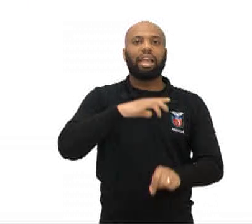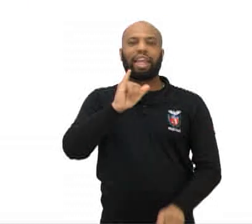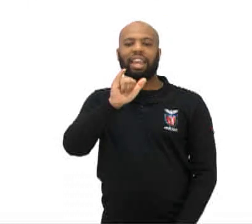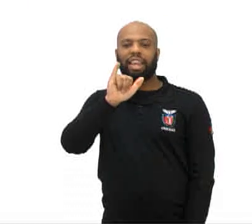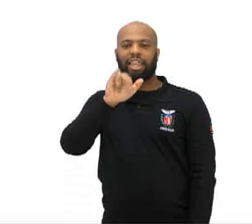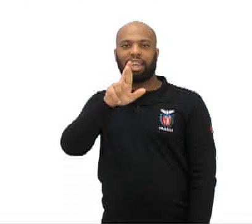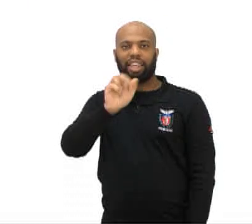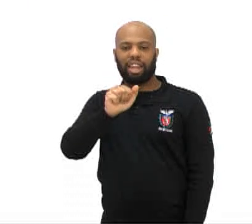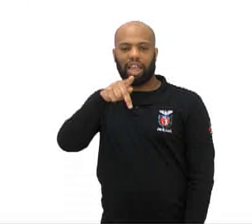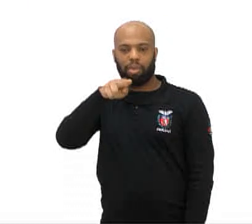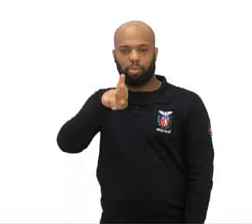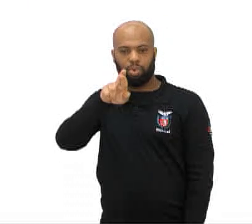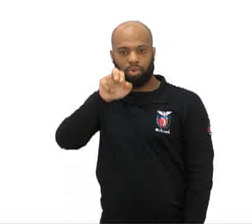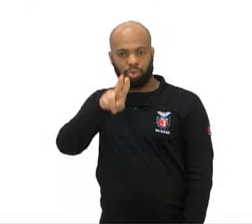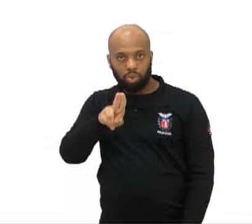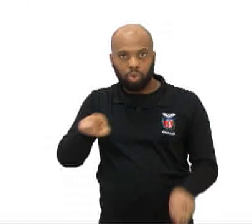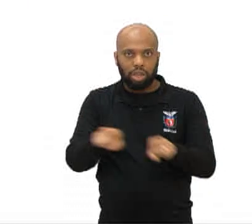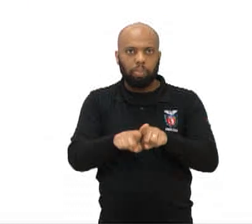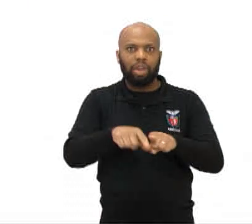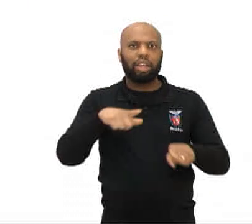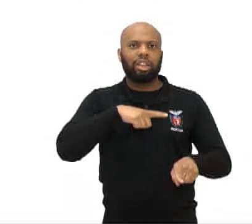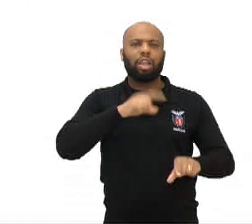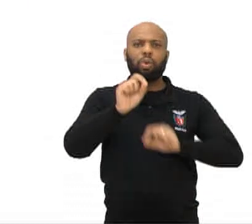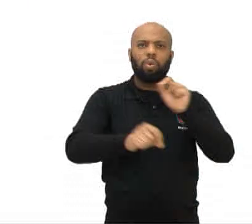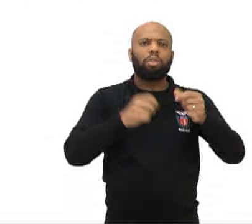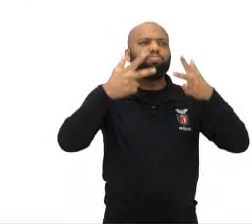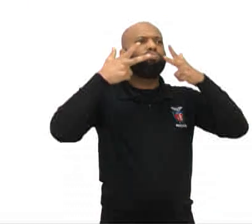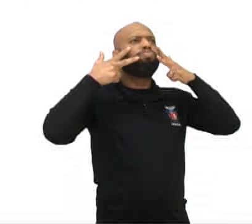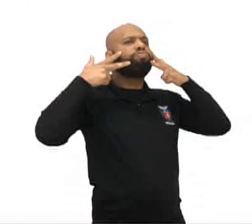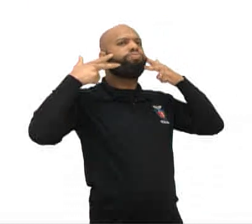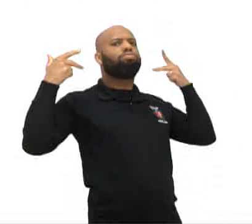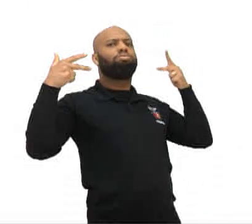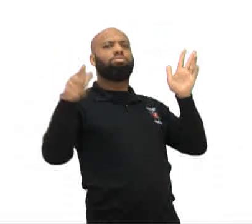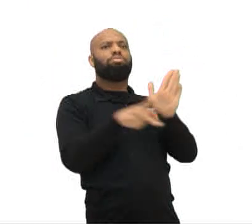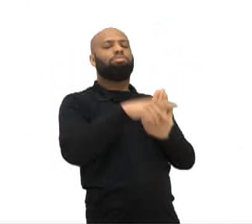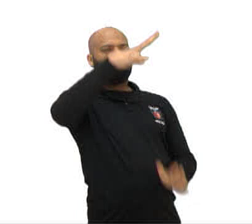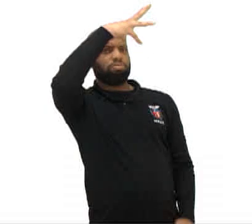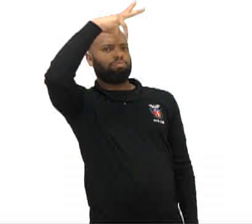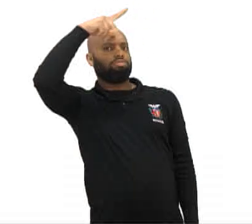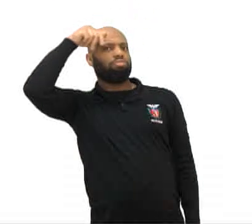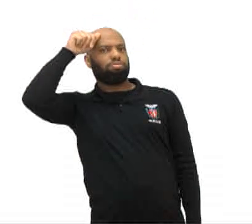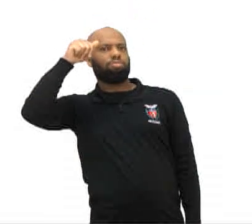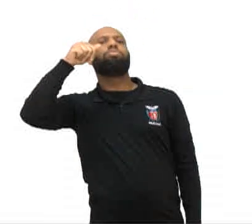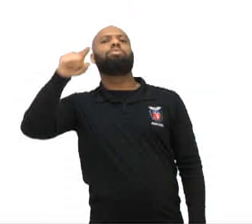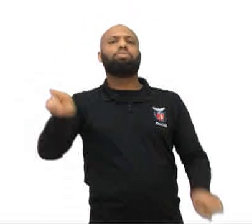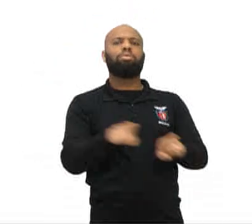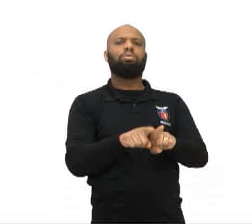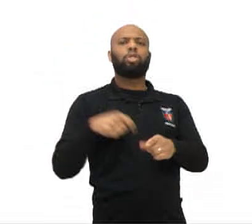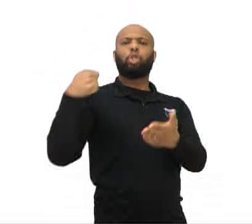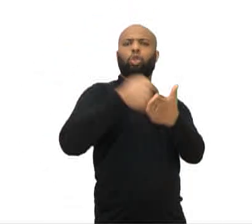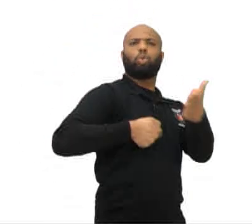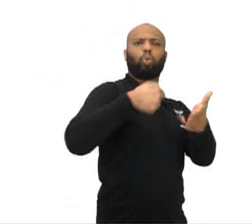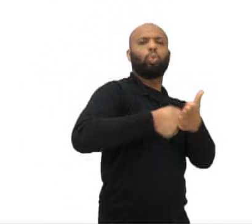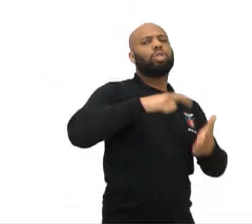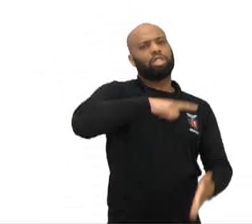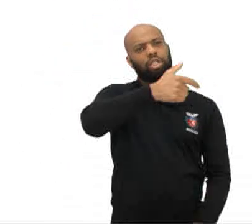que nós falamos, a das guerreiras amazonas e outras mais que a gente poderia relatar ali para